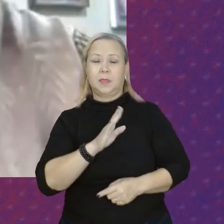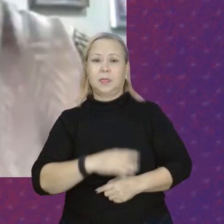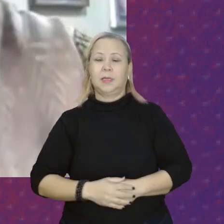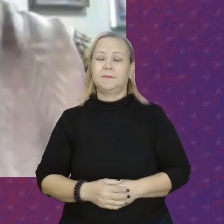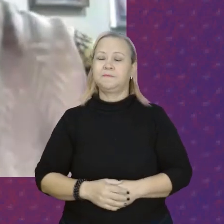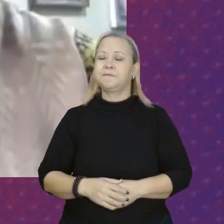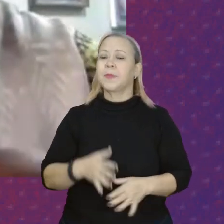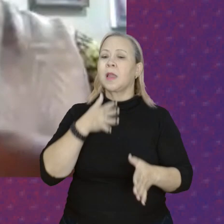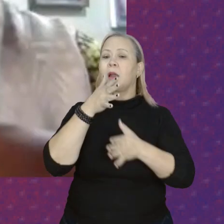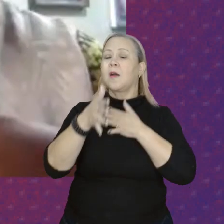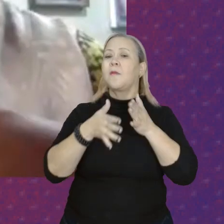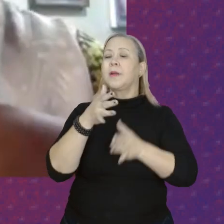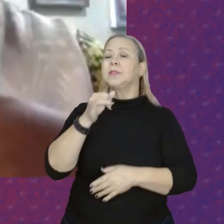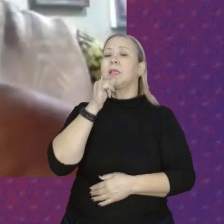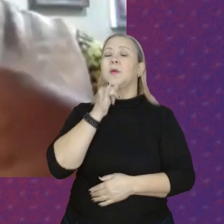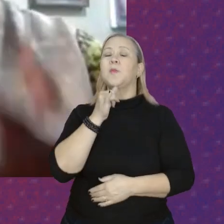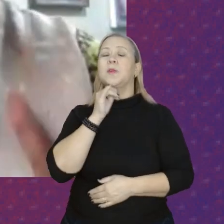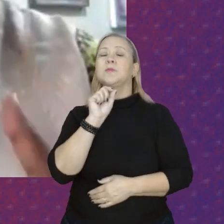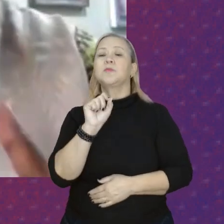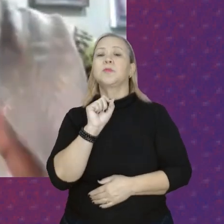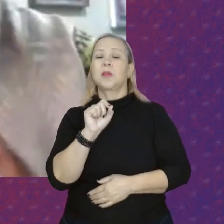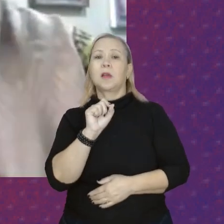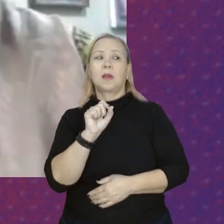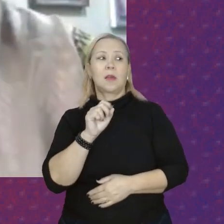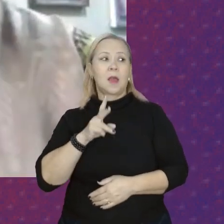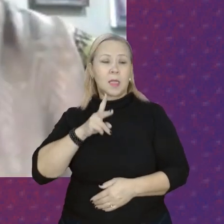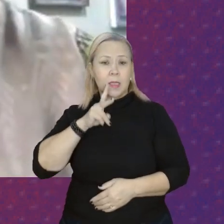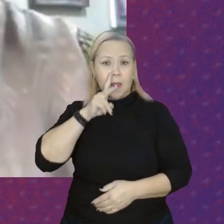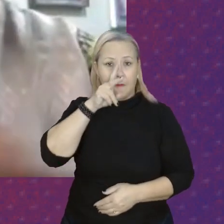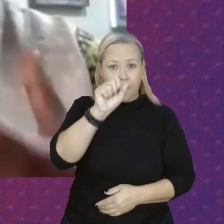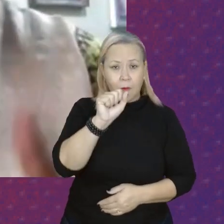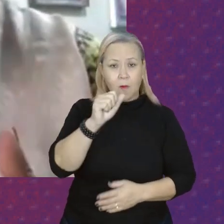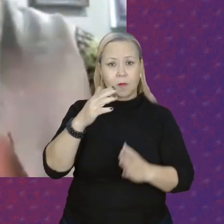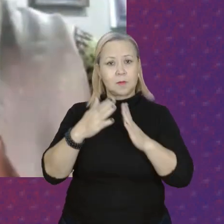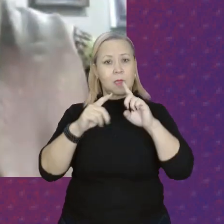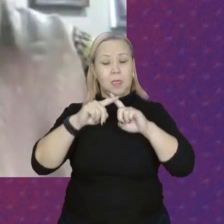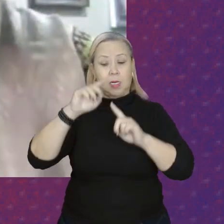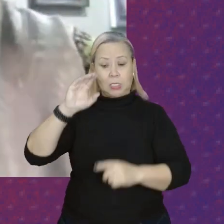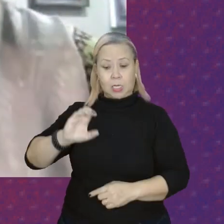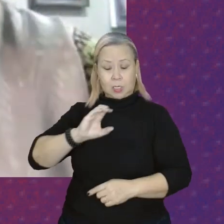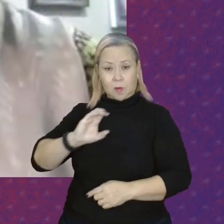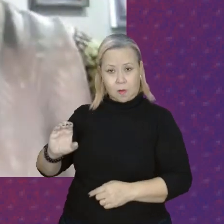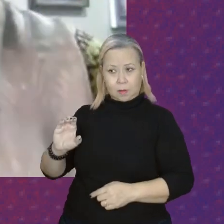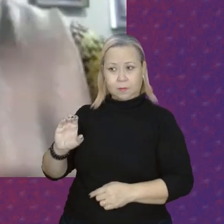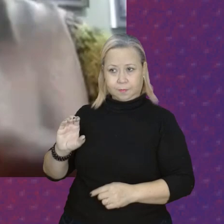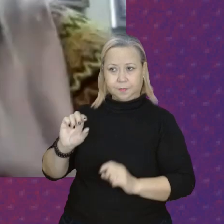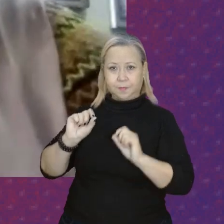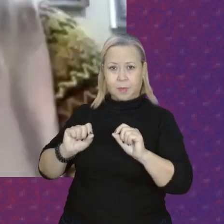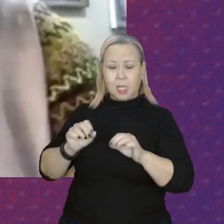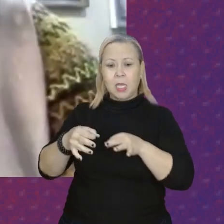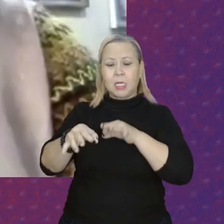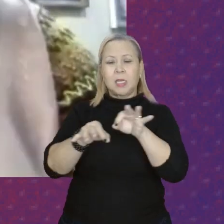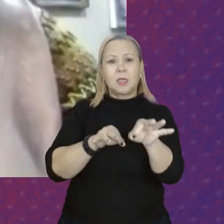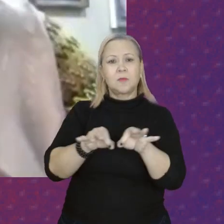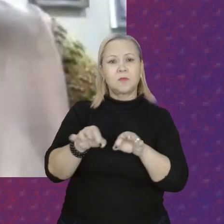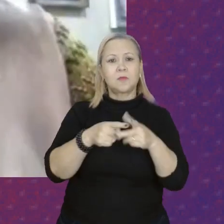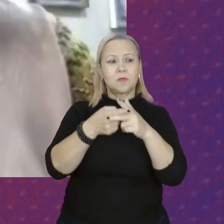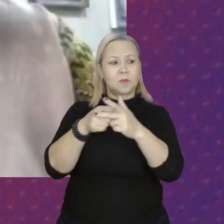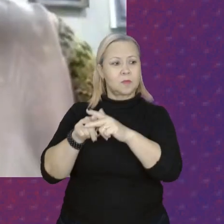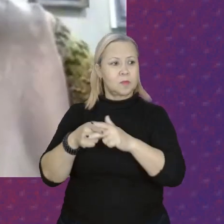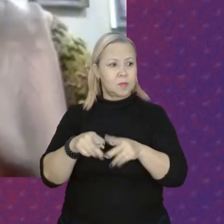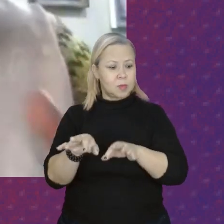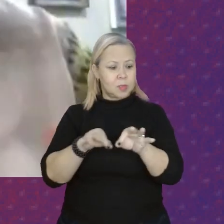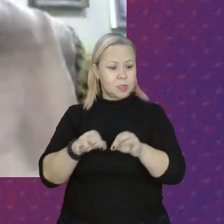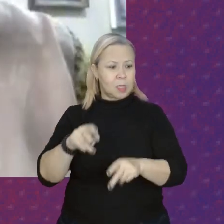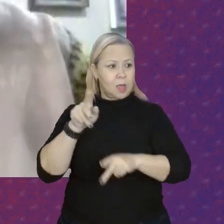vai dizer, por exemplo, da força da Igreja Católica, né, de construir os